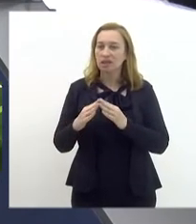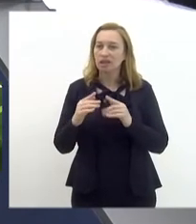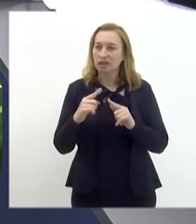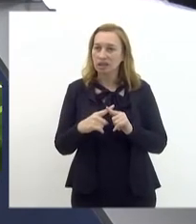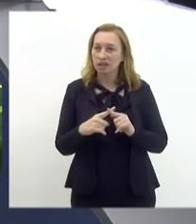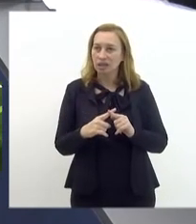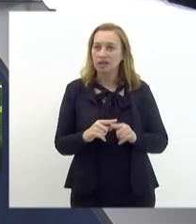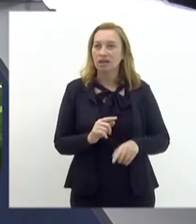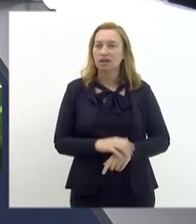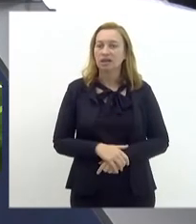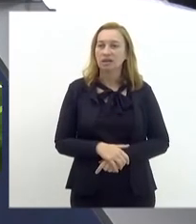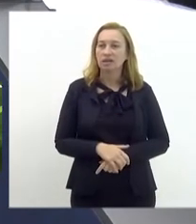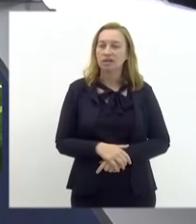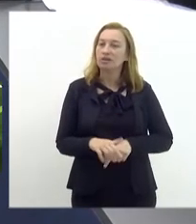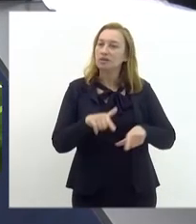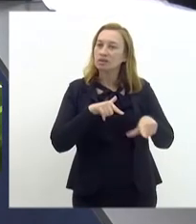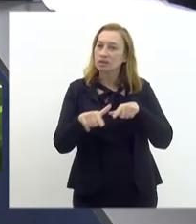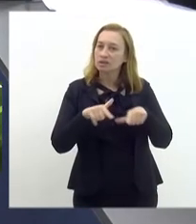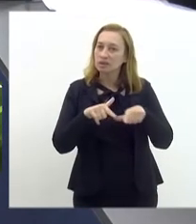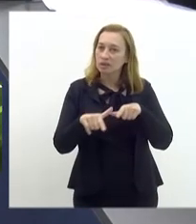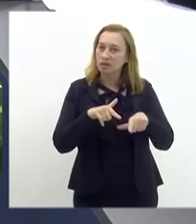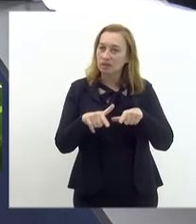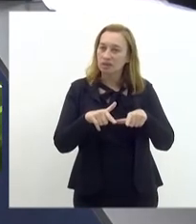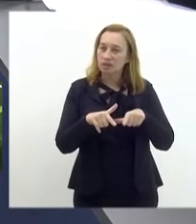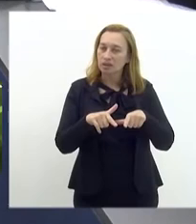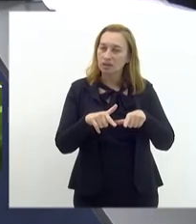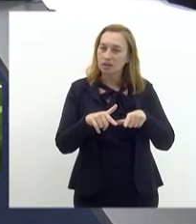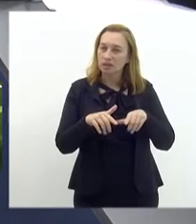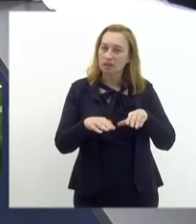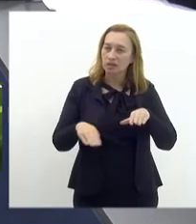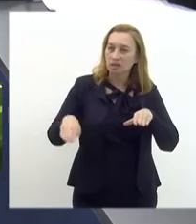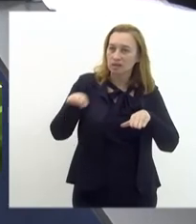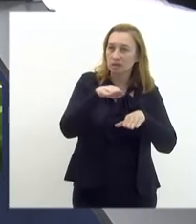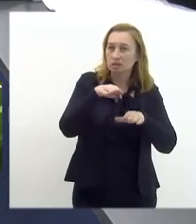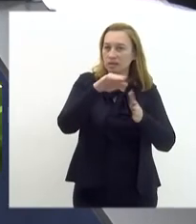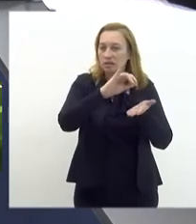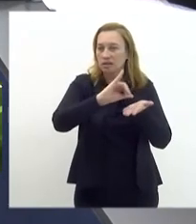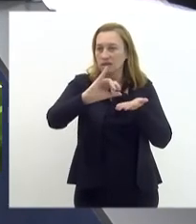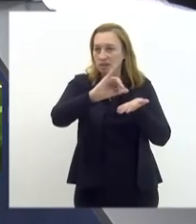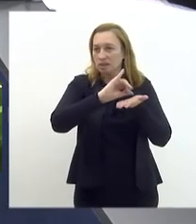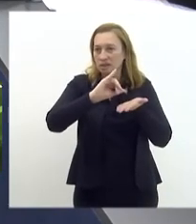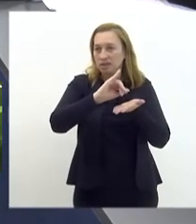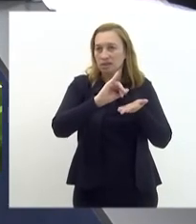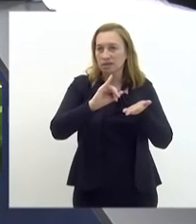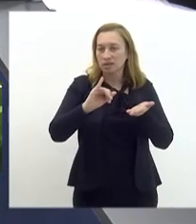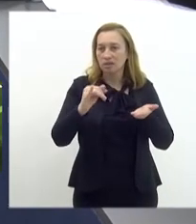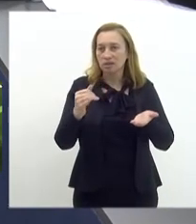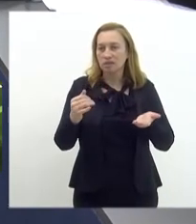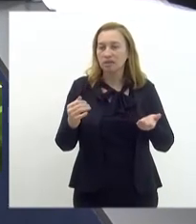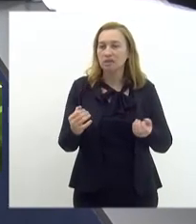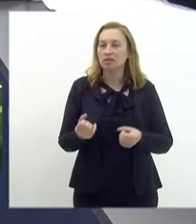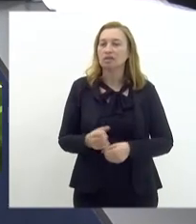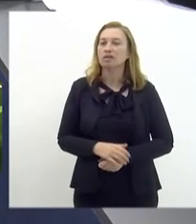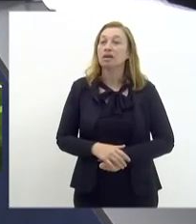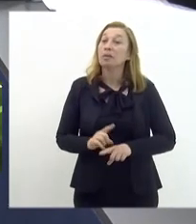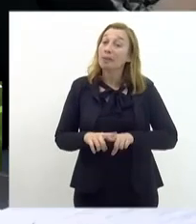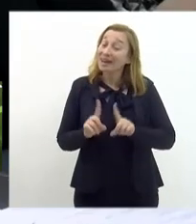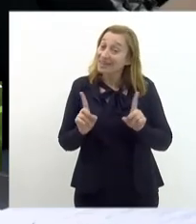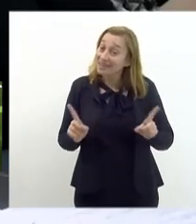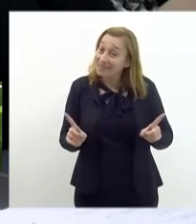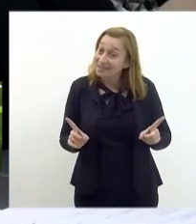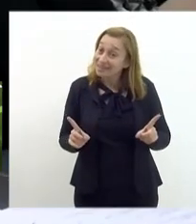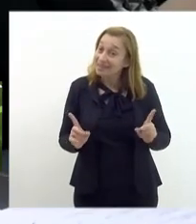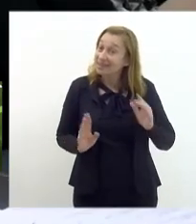primazia do trabalho sobre o capital. Empatamos nisso. Mas, mesmo assim,